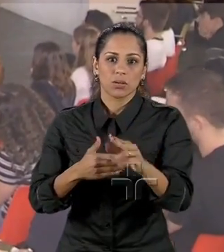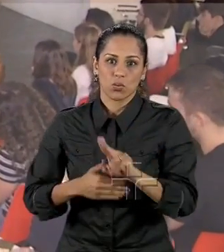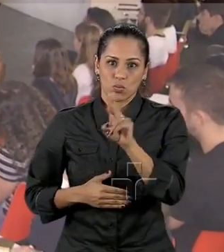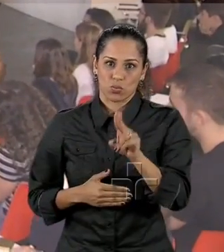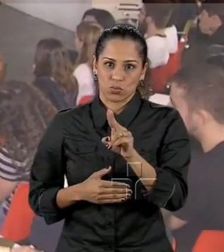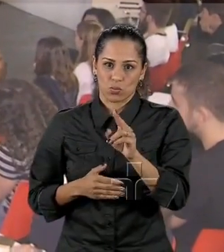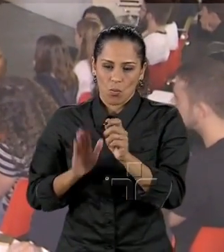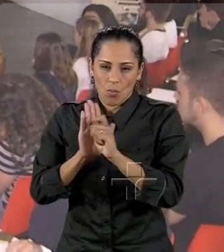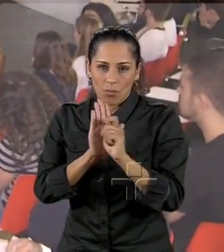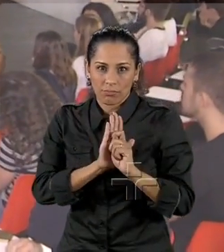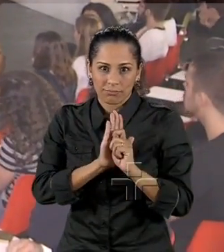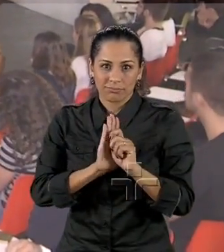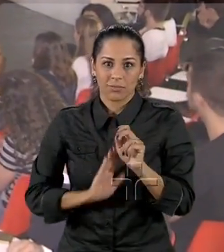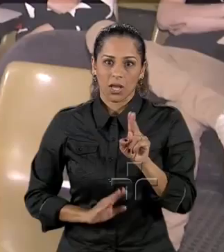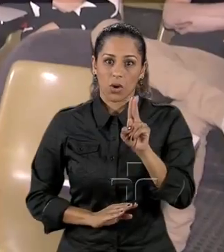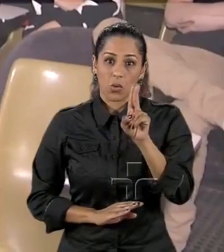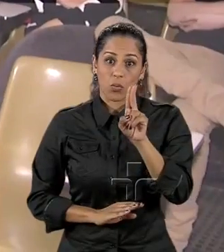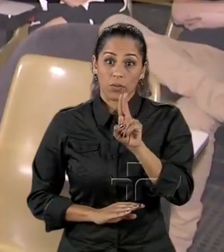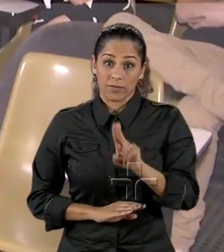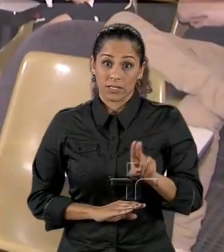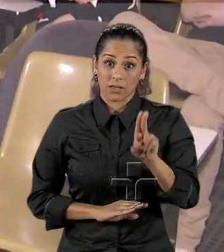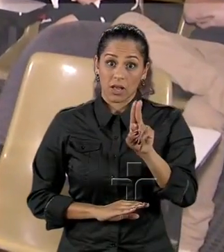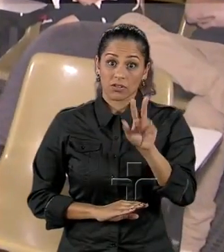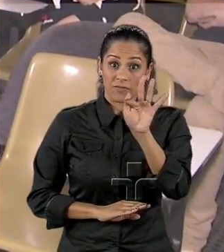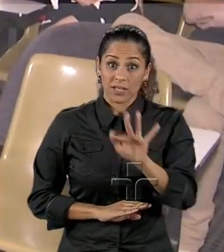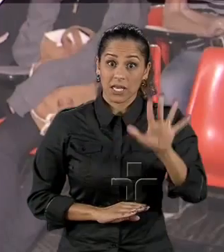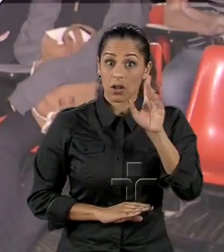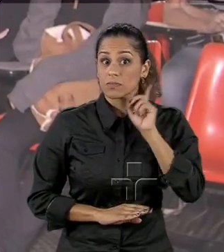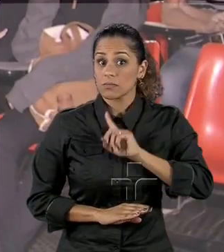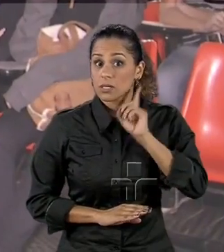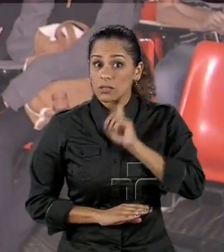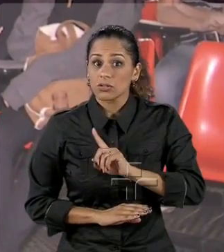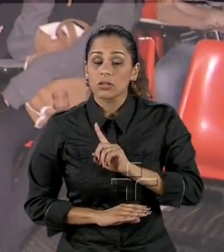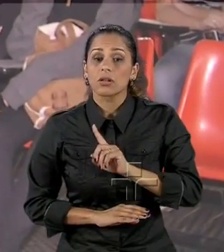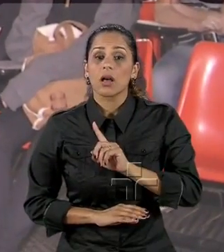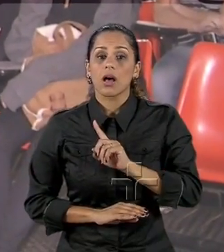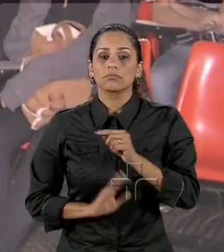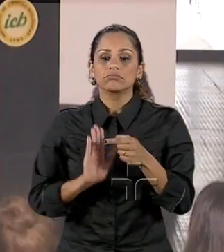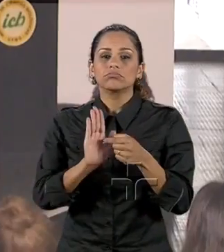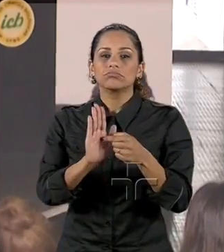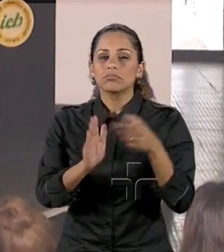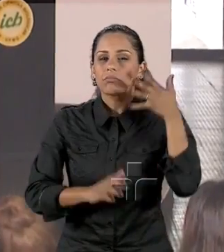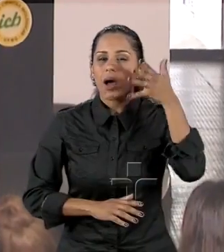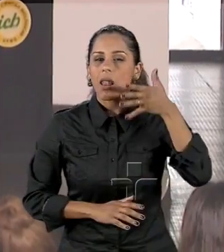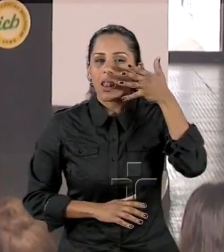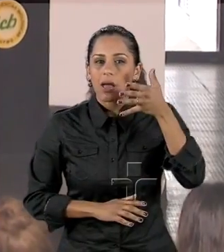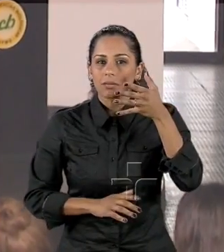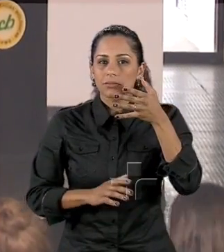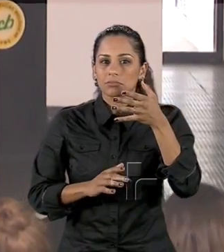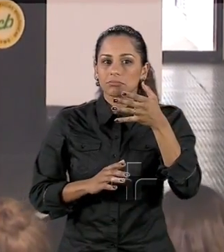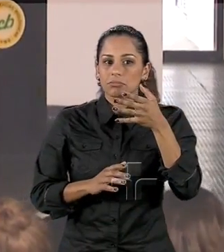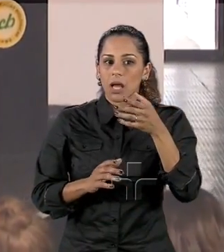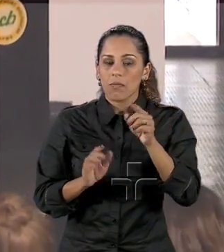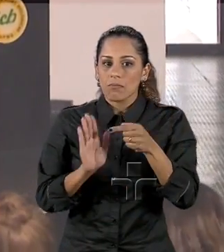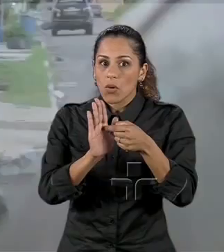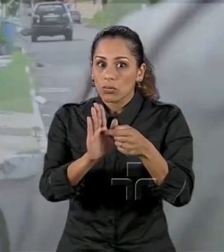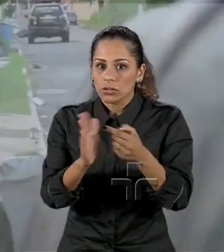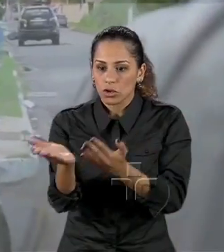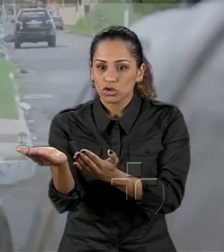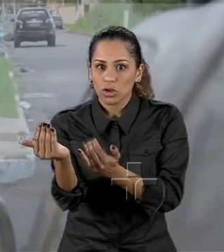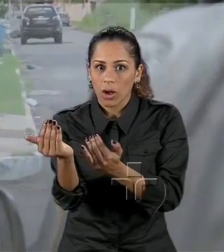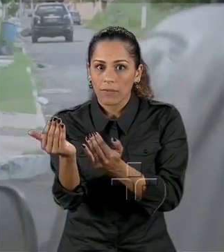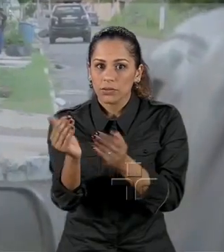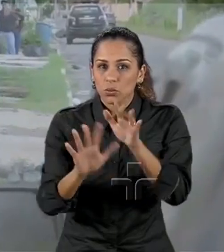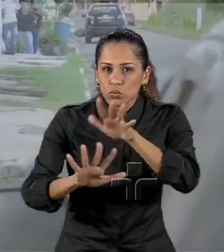A Universidade Federal de Minas Gerais realizou uma palestra para alertar os jovens sobre os riscos do uso de